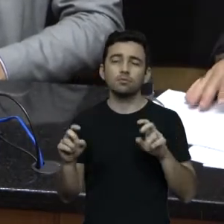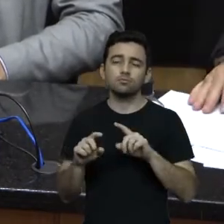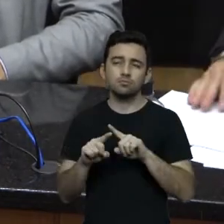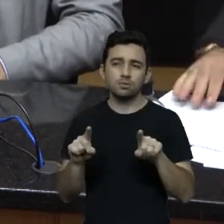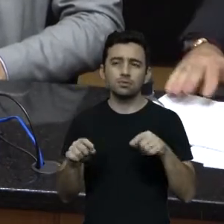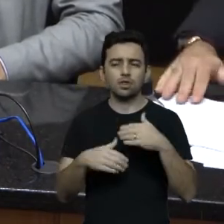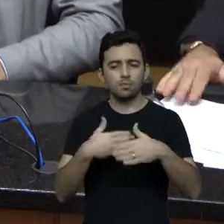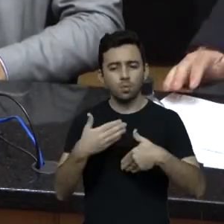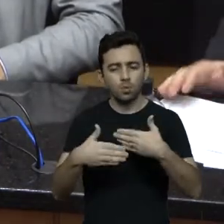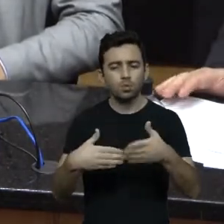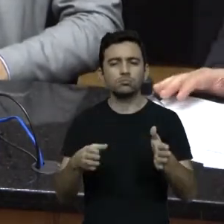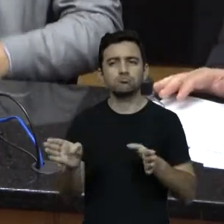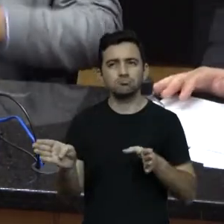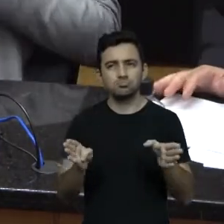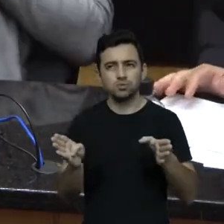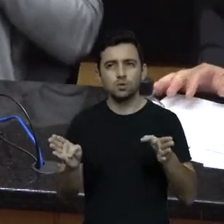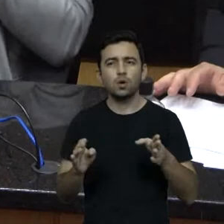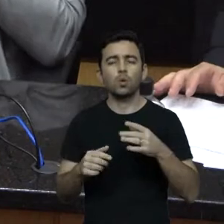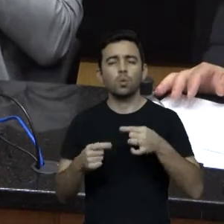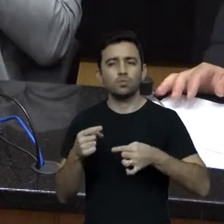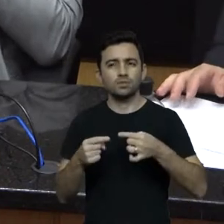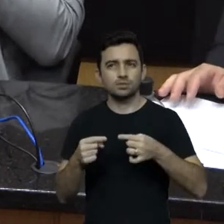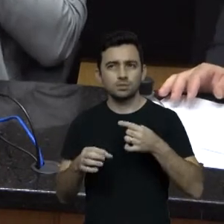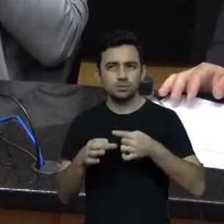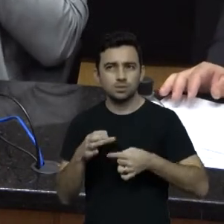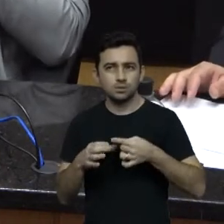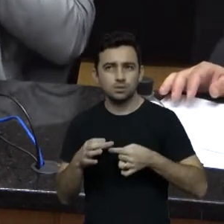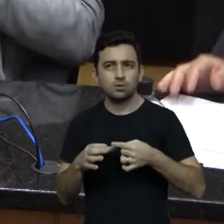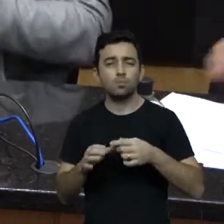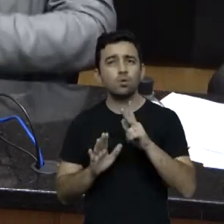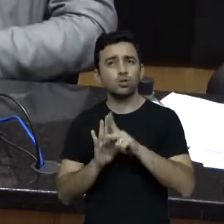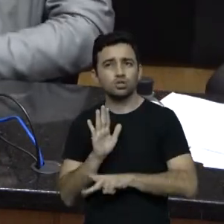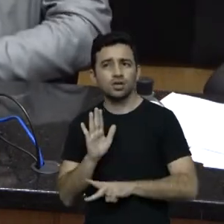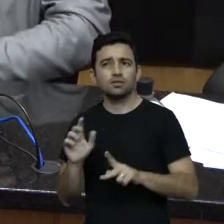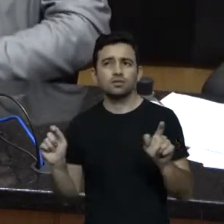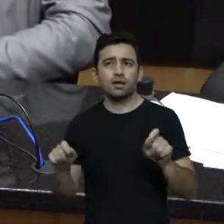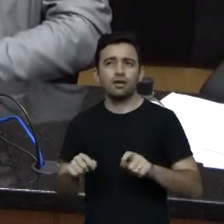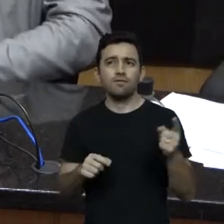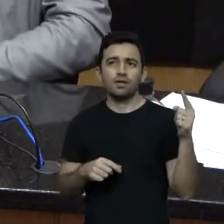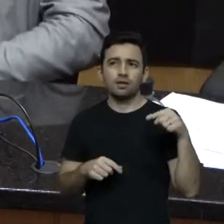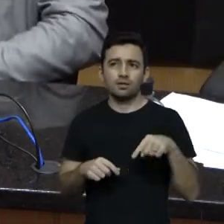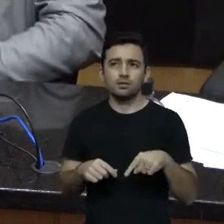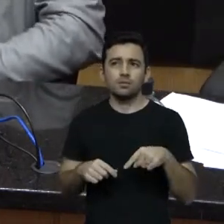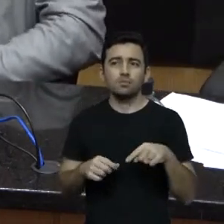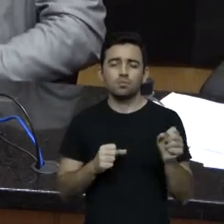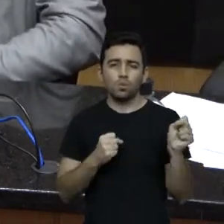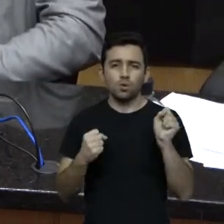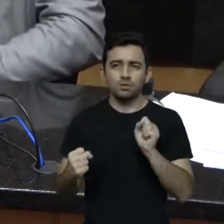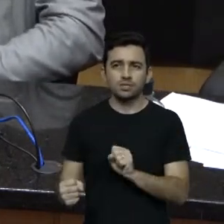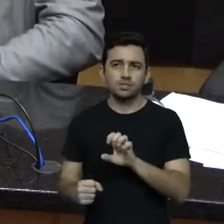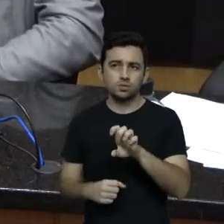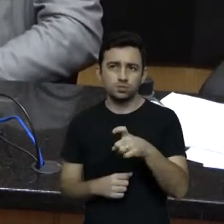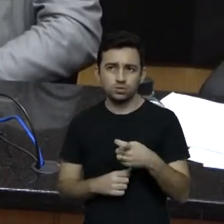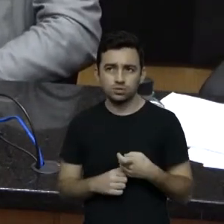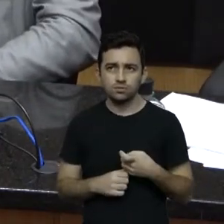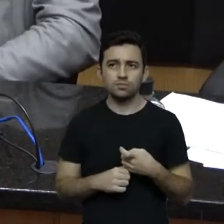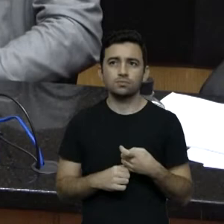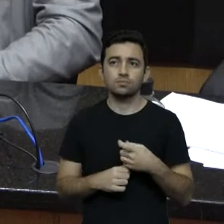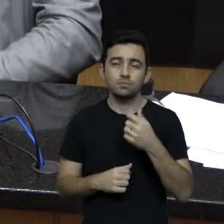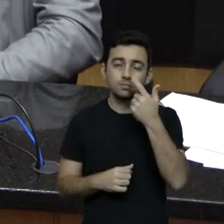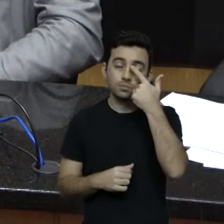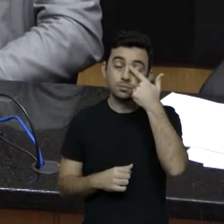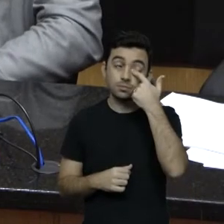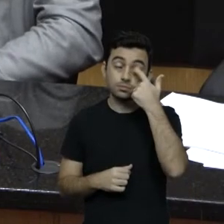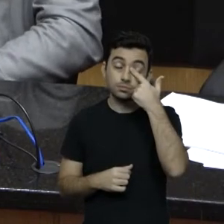numa comissão algo mais amadurecido para que o projeto venha do Poder Executivo de quem é de direito